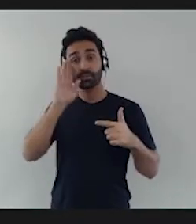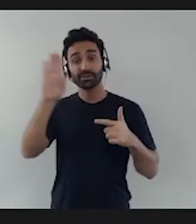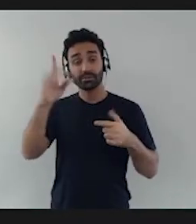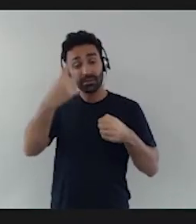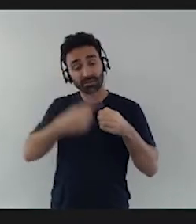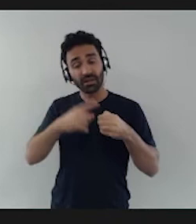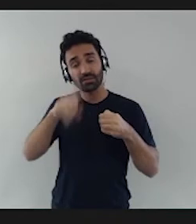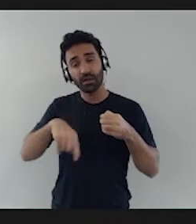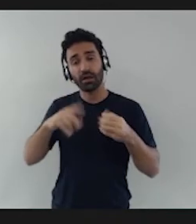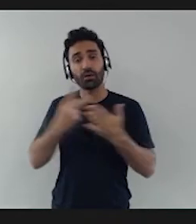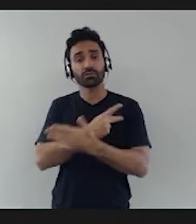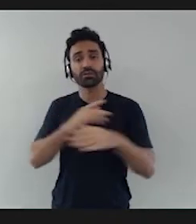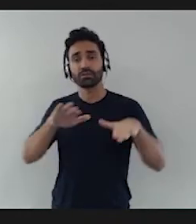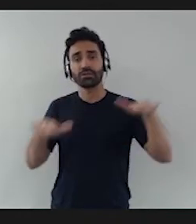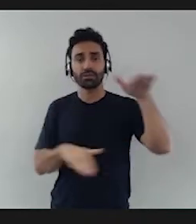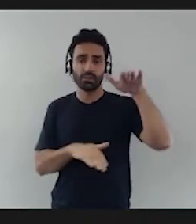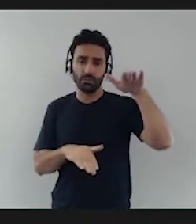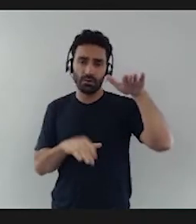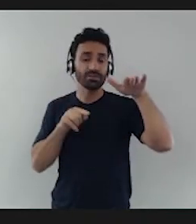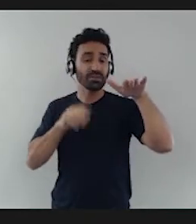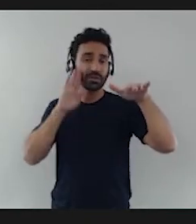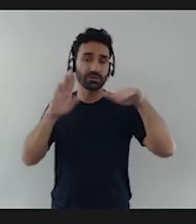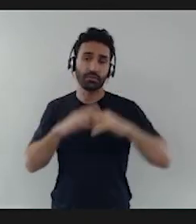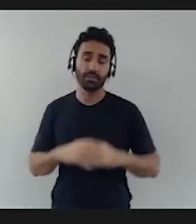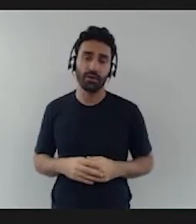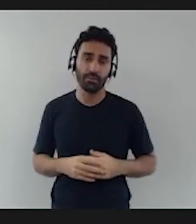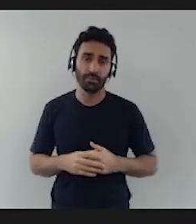desigual. Esse é o ponto.